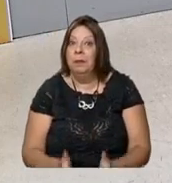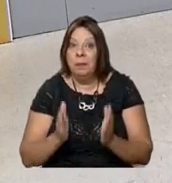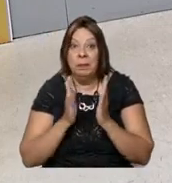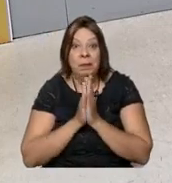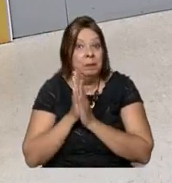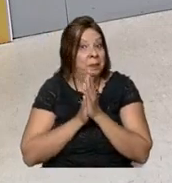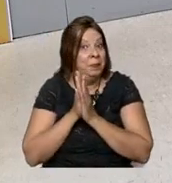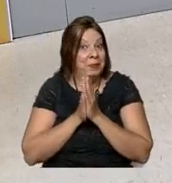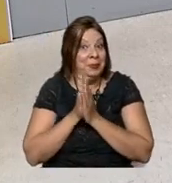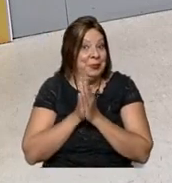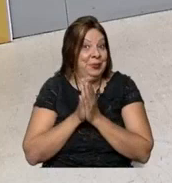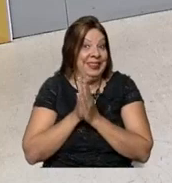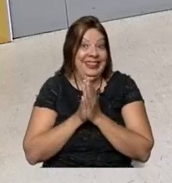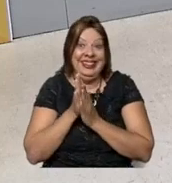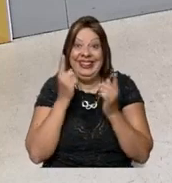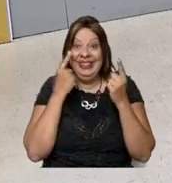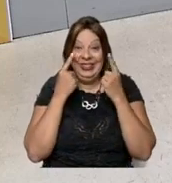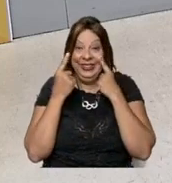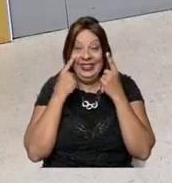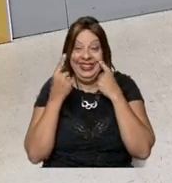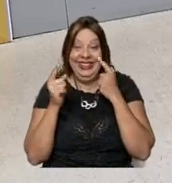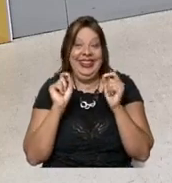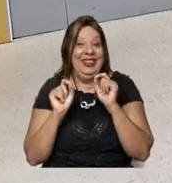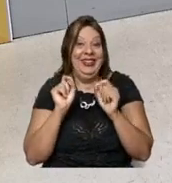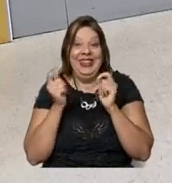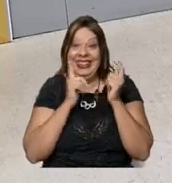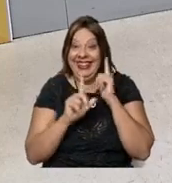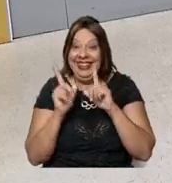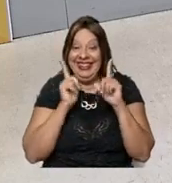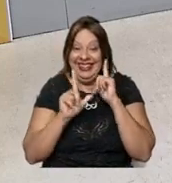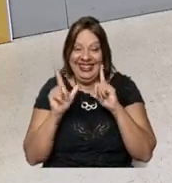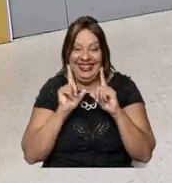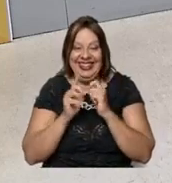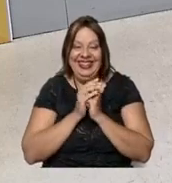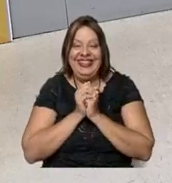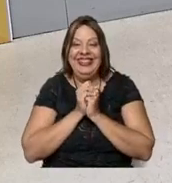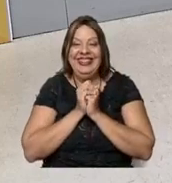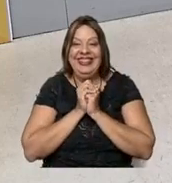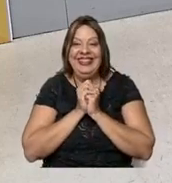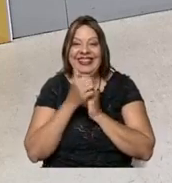ver quem é que vai chegar na frente nessa corrida da alegria, da felicidade. Será que